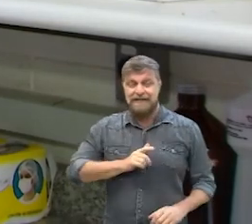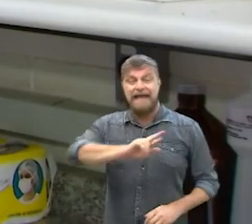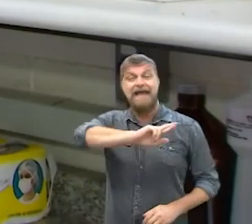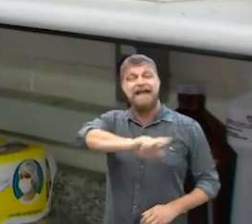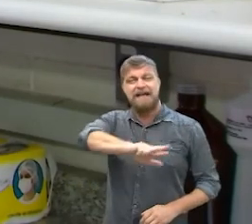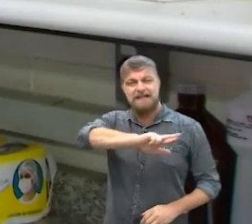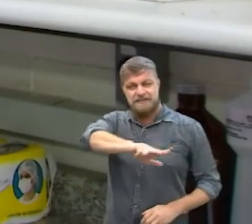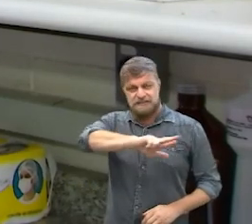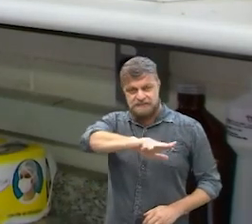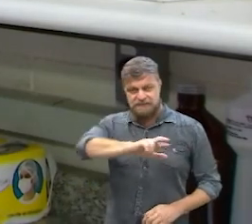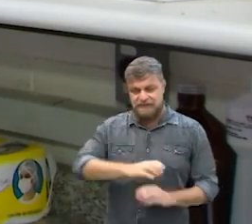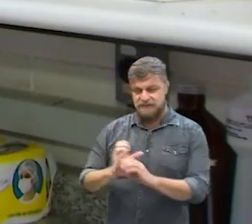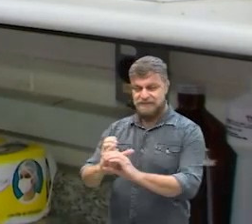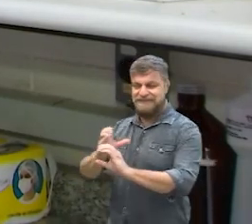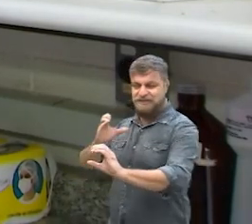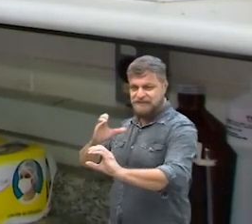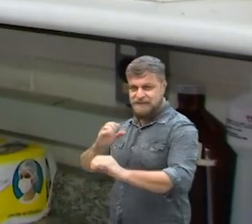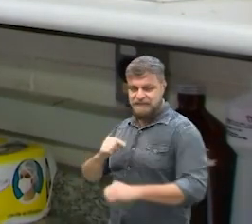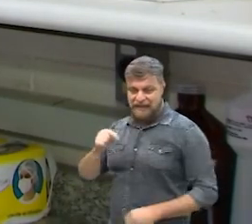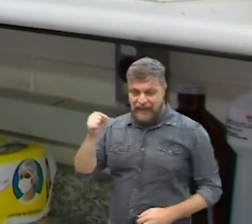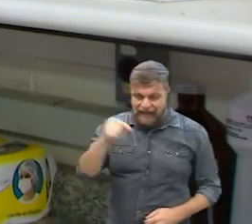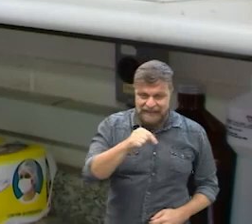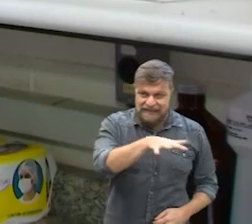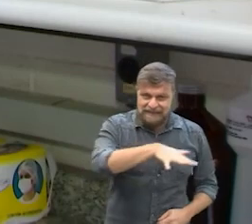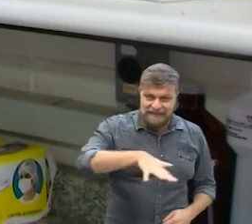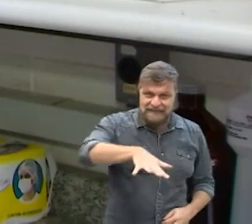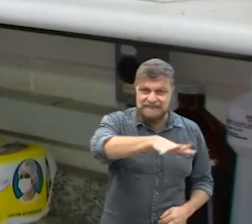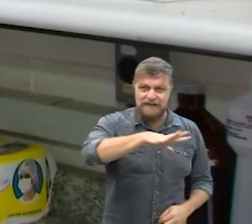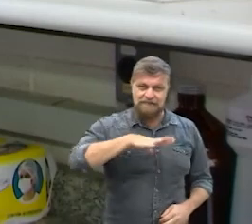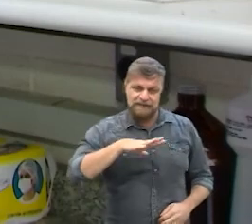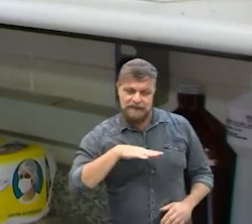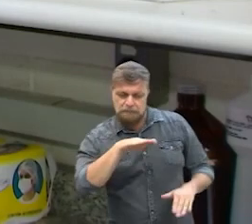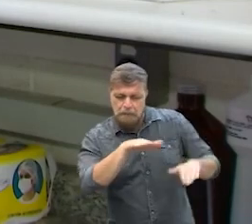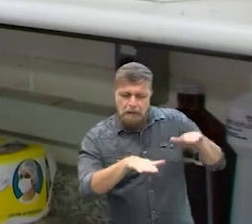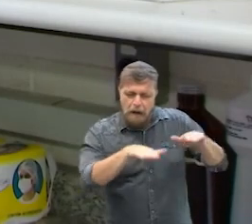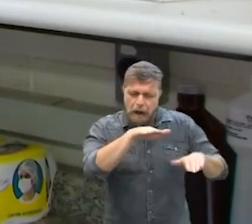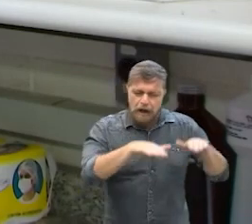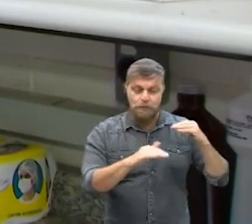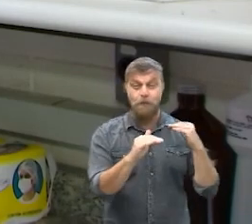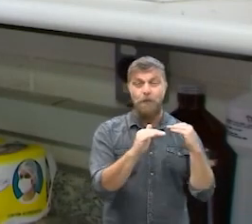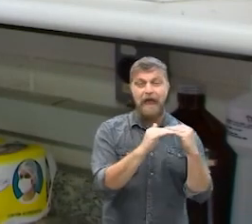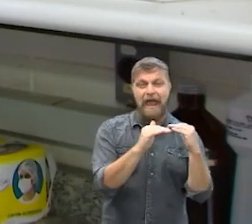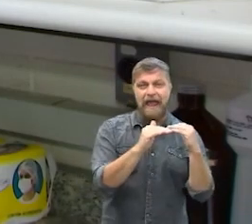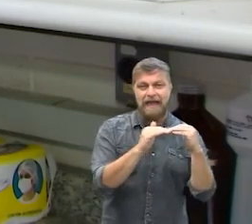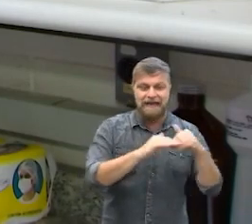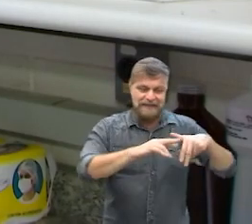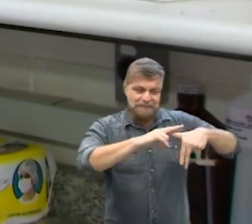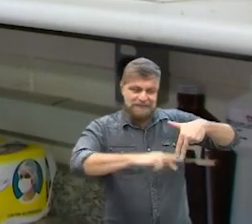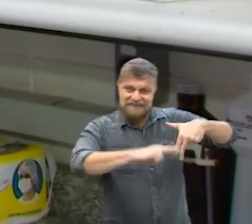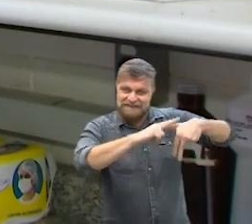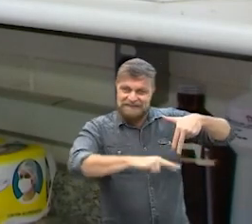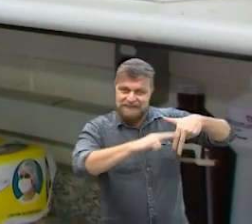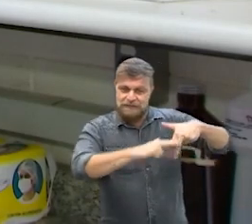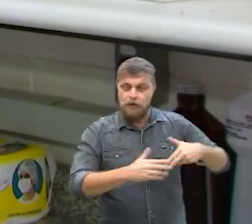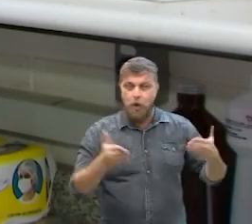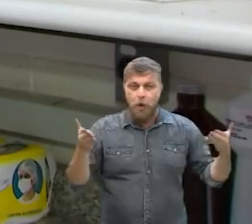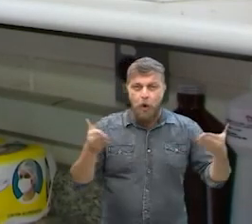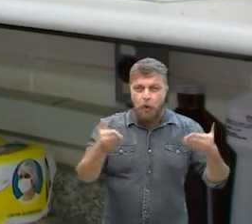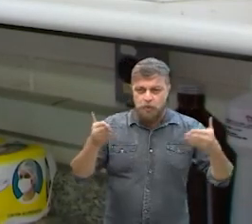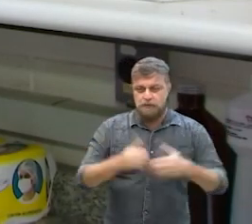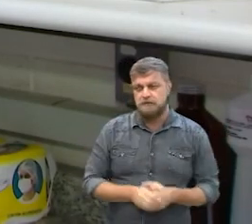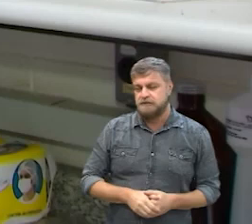diferente de outras engenharias. A gente tem um balanço, na verdade, um equilíbrio de gêneros muito grande. Se hoje você